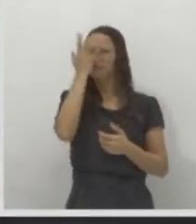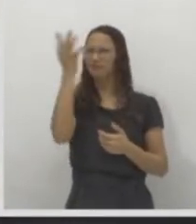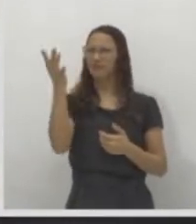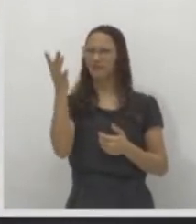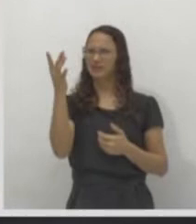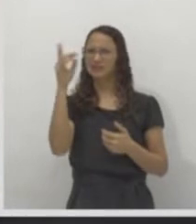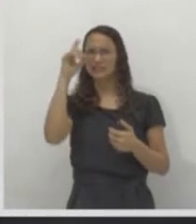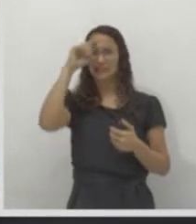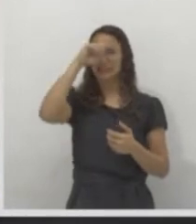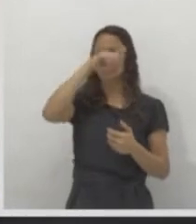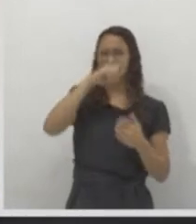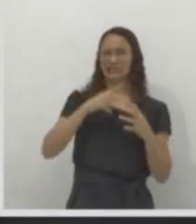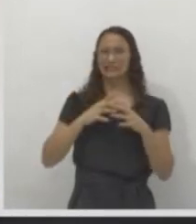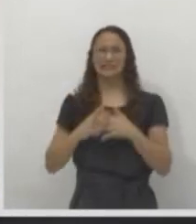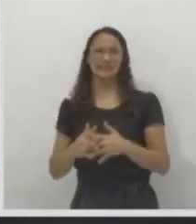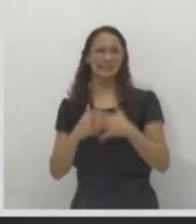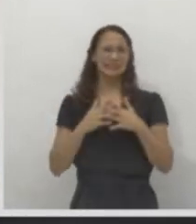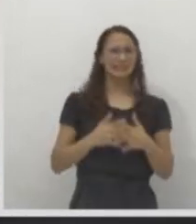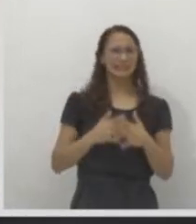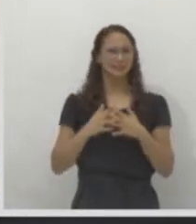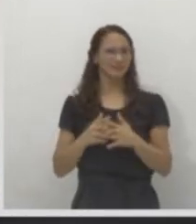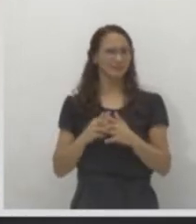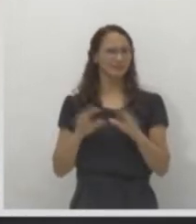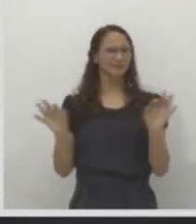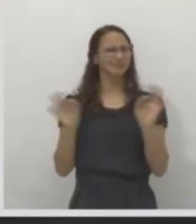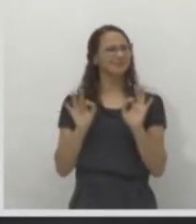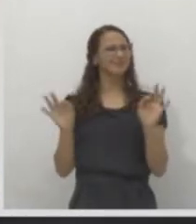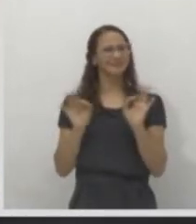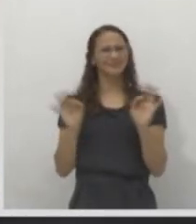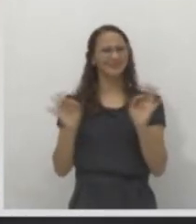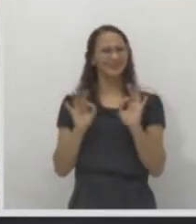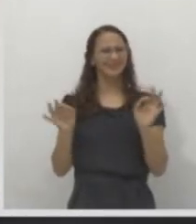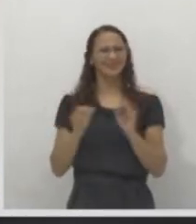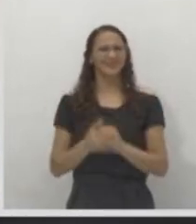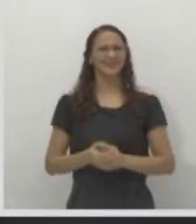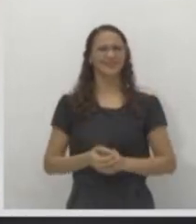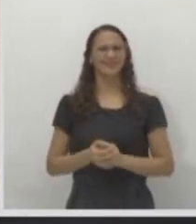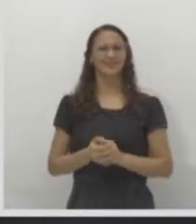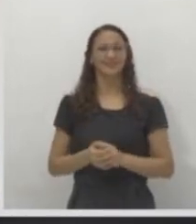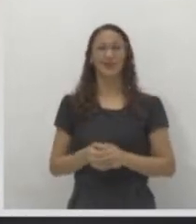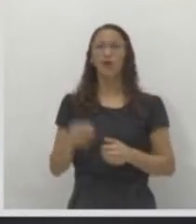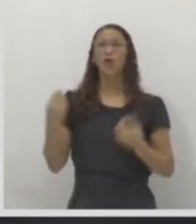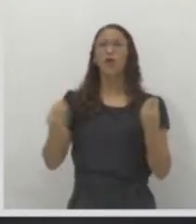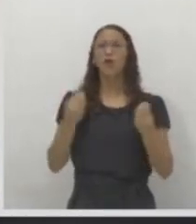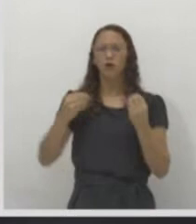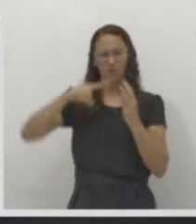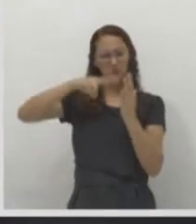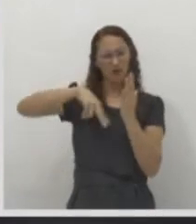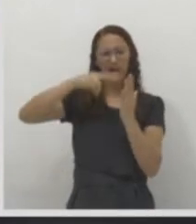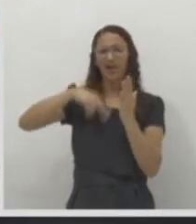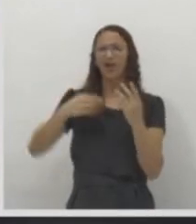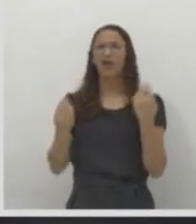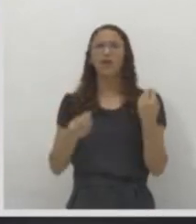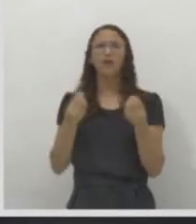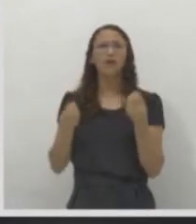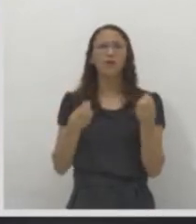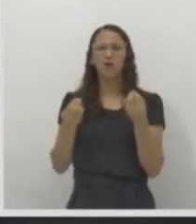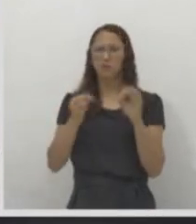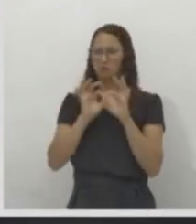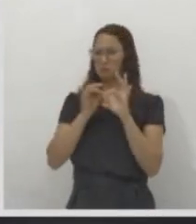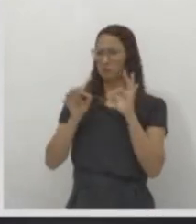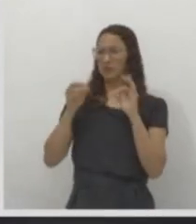assim, professora, como eu vou fazer a leitura desse numeral? Ele é muito grande, eu não vou